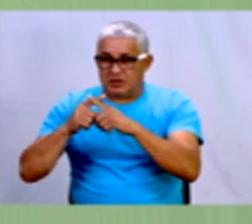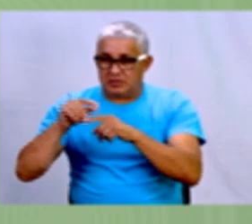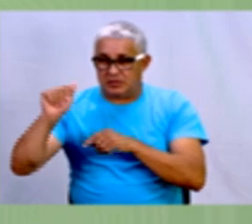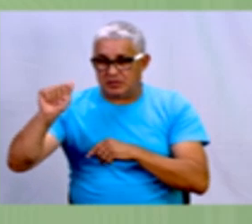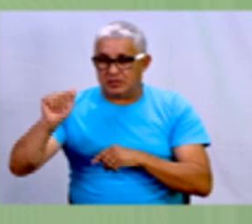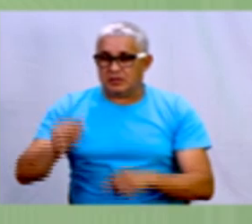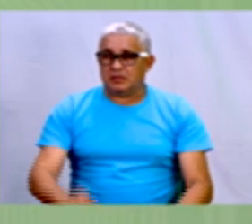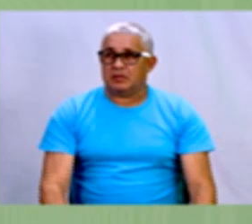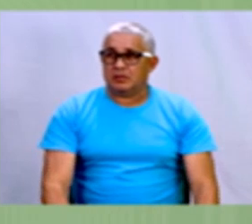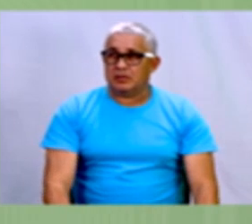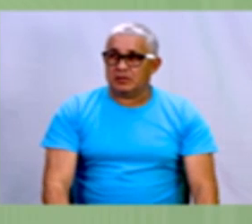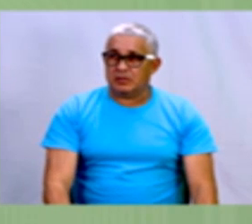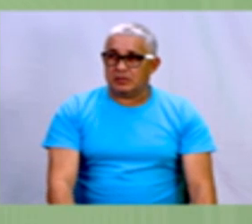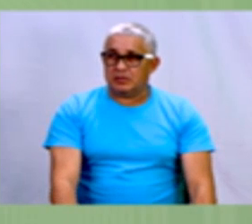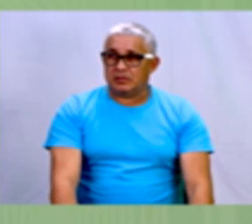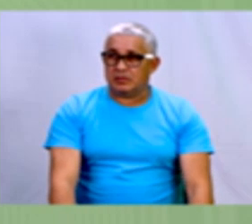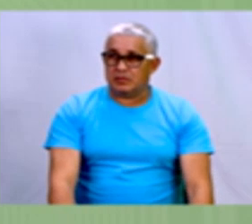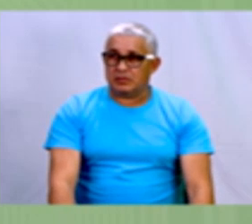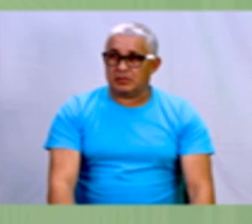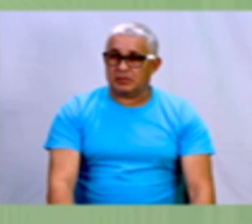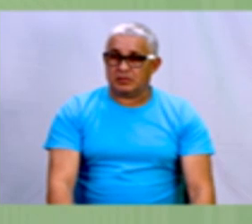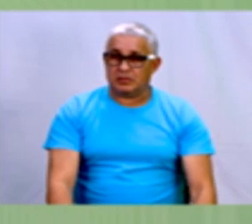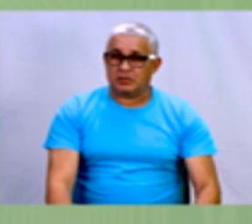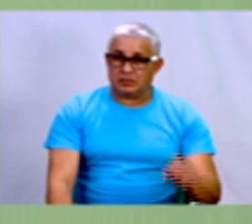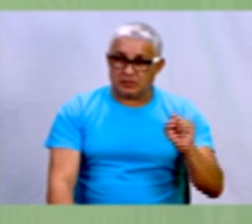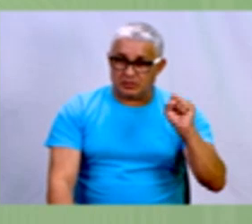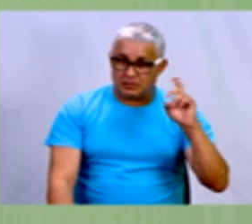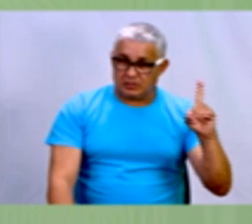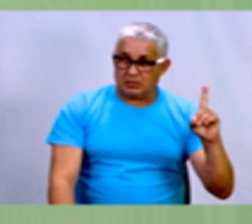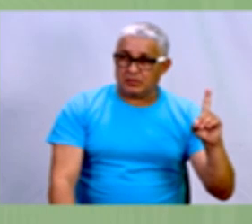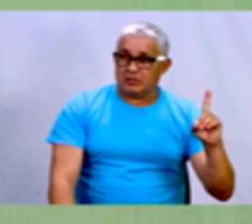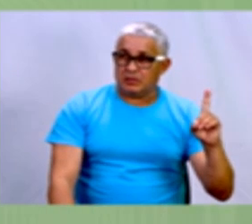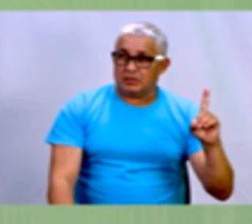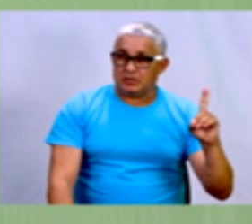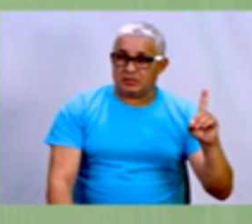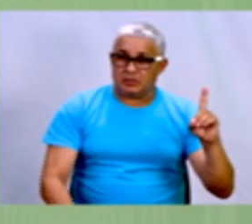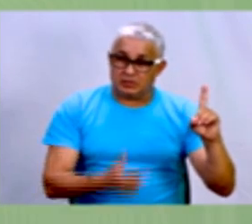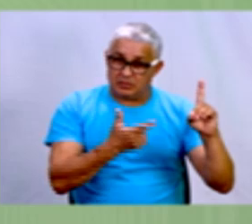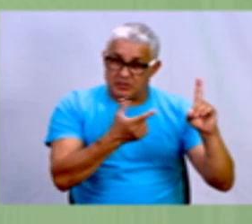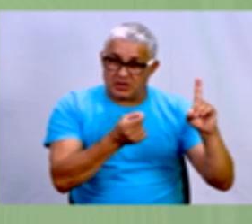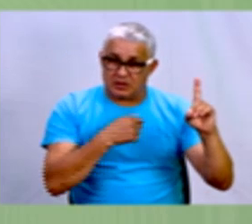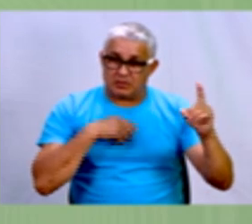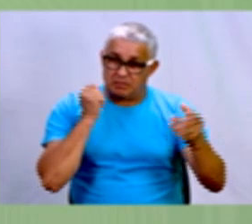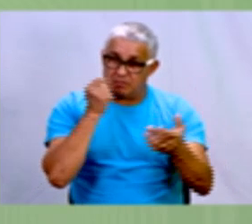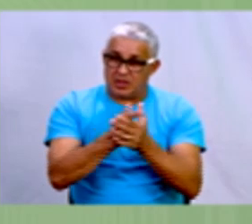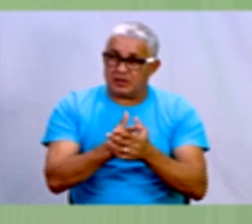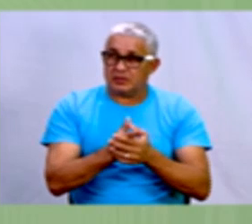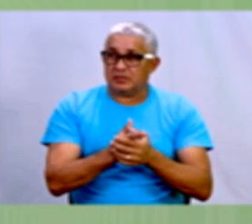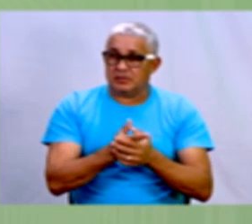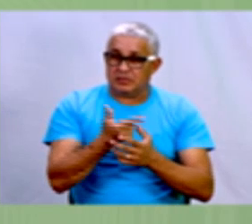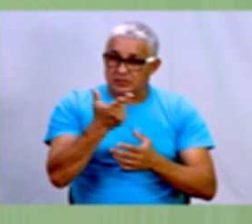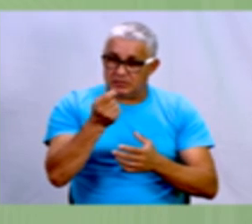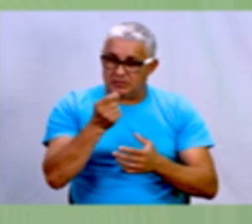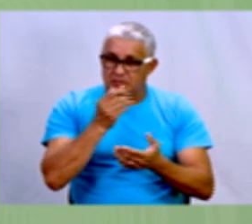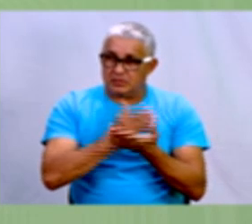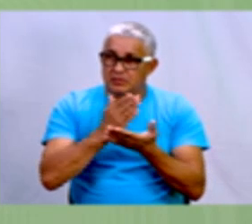vezes a amortização. Então, eu quero saber o saldo devedor quando eu tiver pago a 20ª parcela. O meu saldo devedor